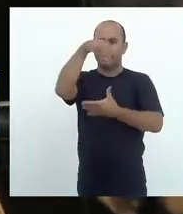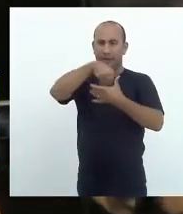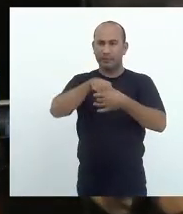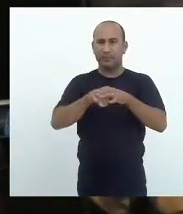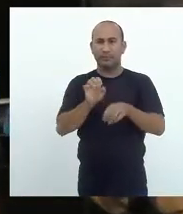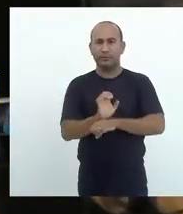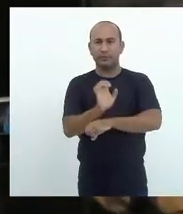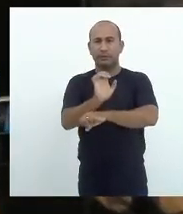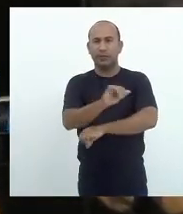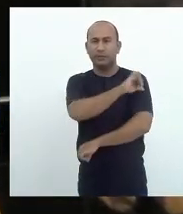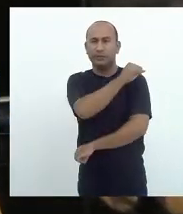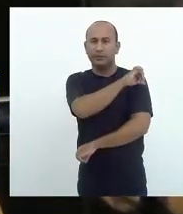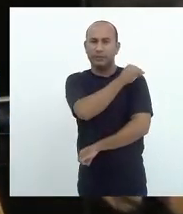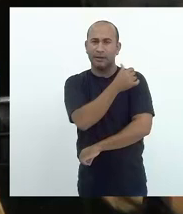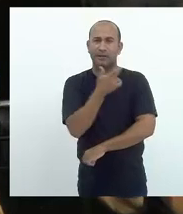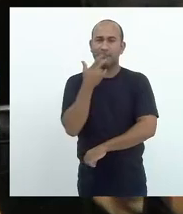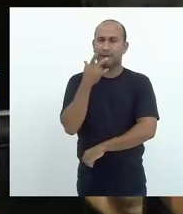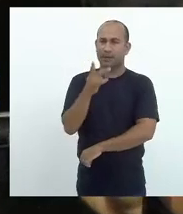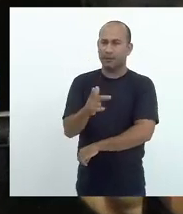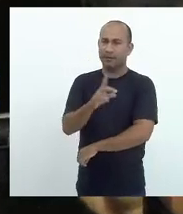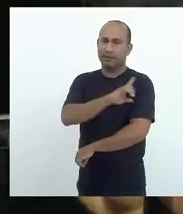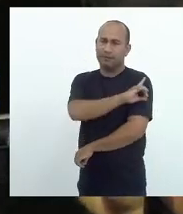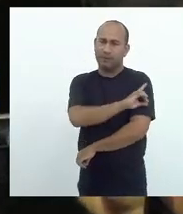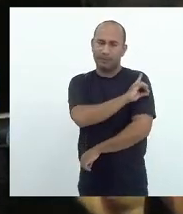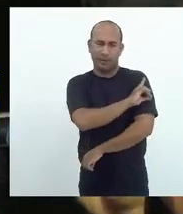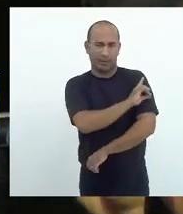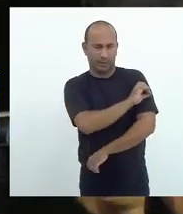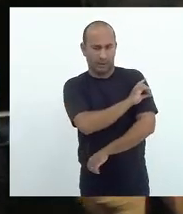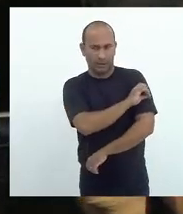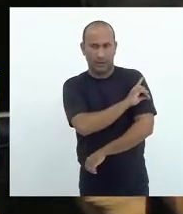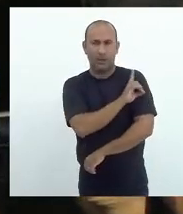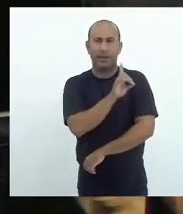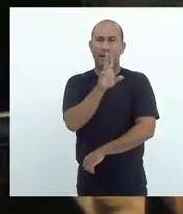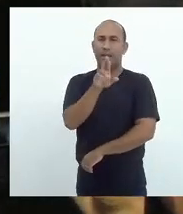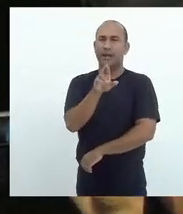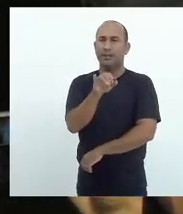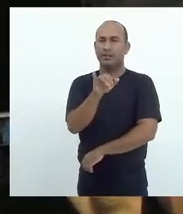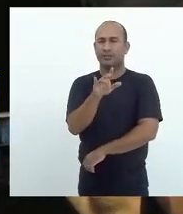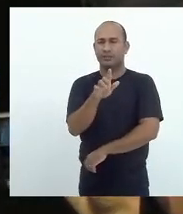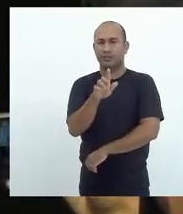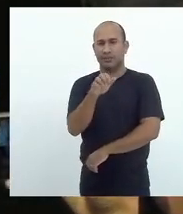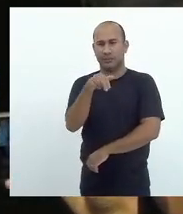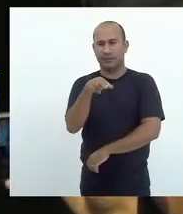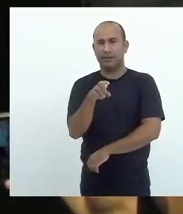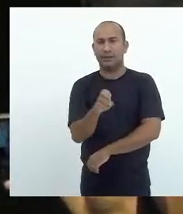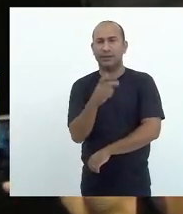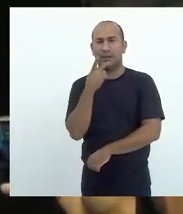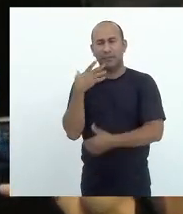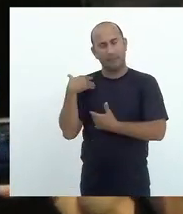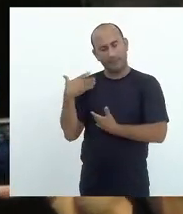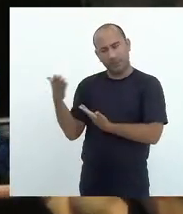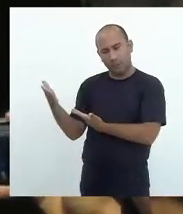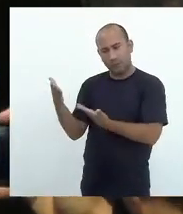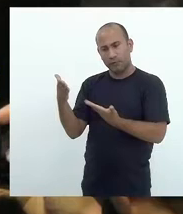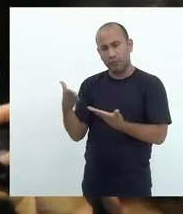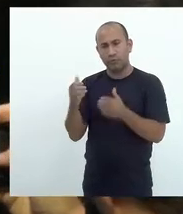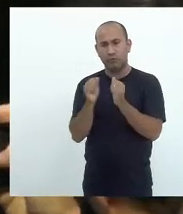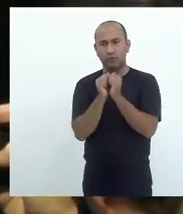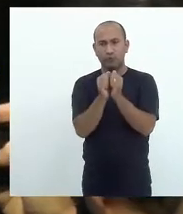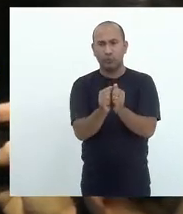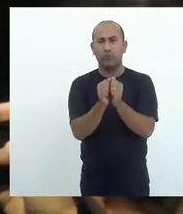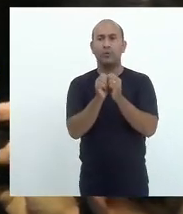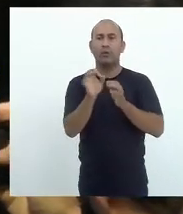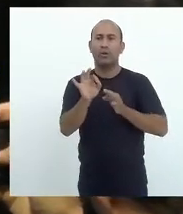a enfermeira Rejane fez uma fala semana passada e até me convidou para estar com ela junto